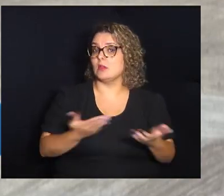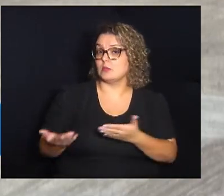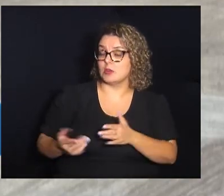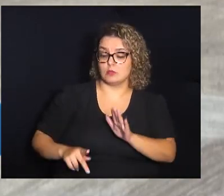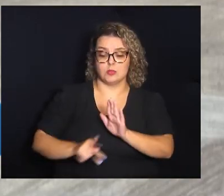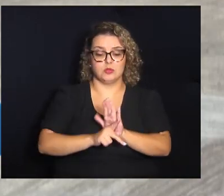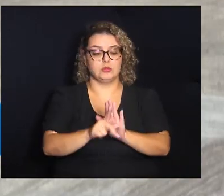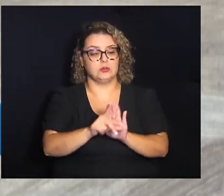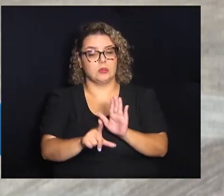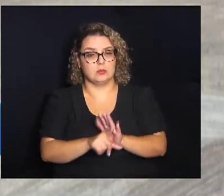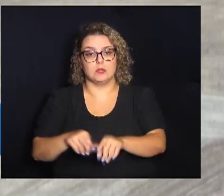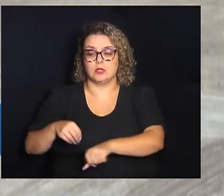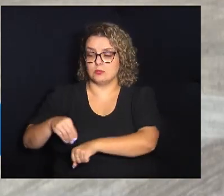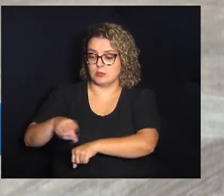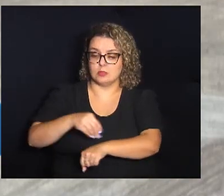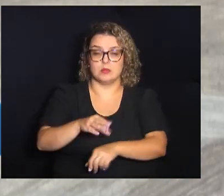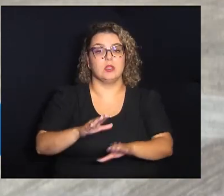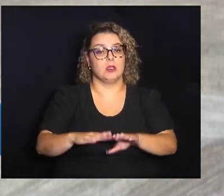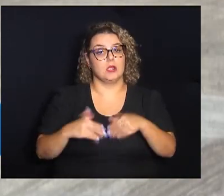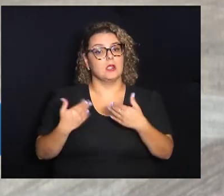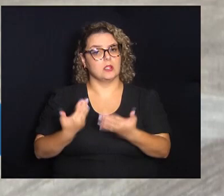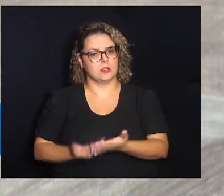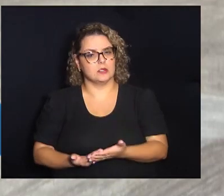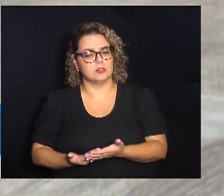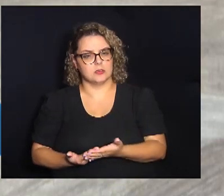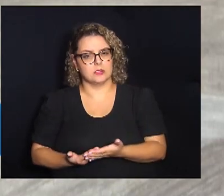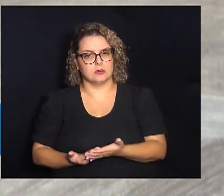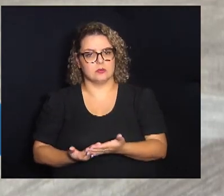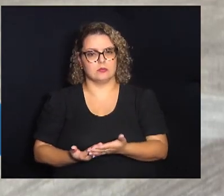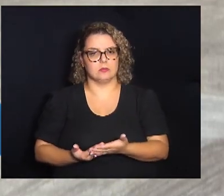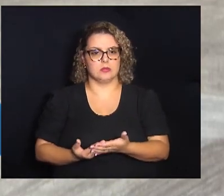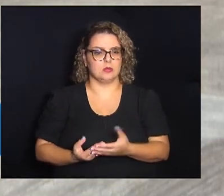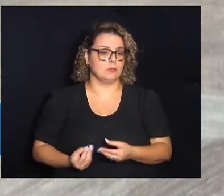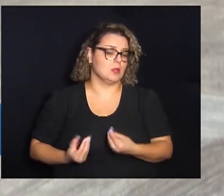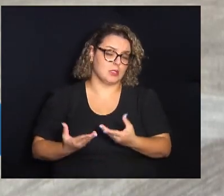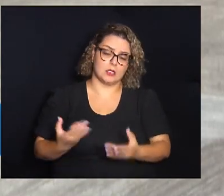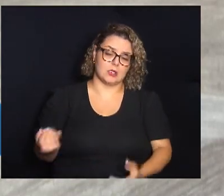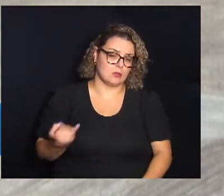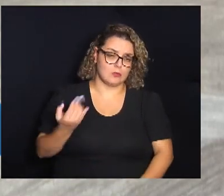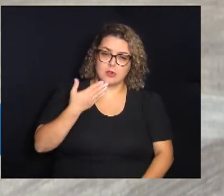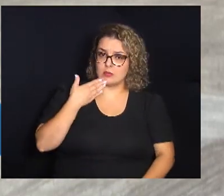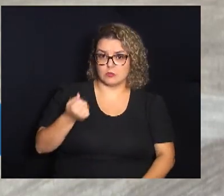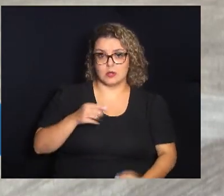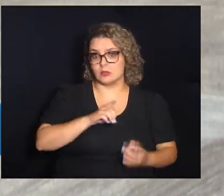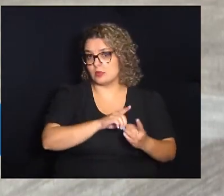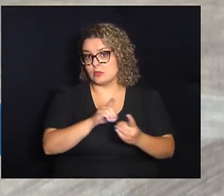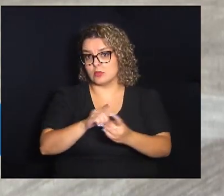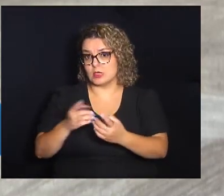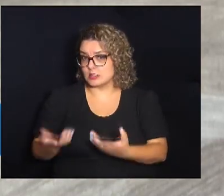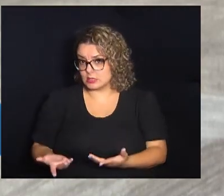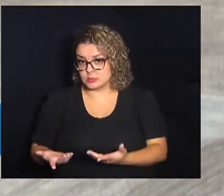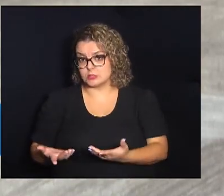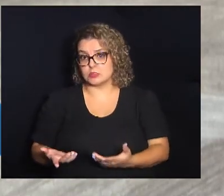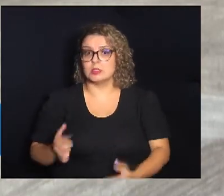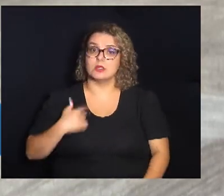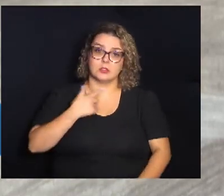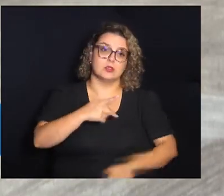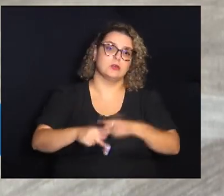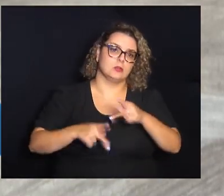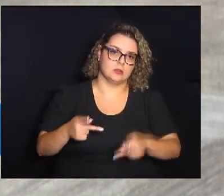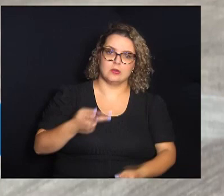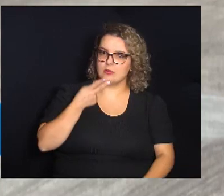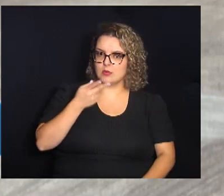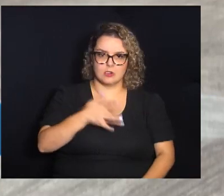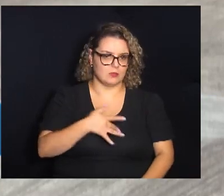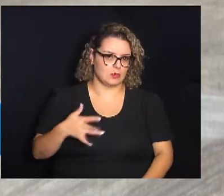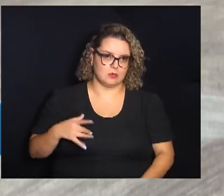de lei, indicações, requerimentos, para dar a sua contribuição para melhorar o atendimento da nossa população. Falei da saúde,